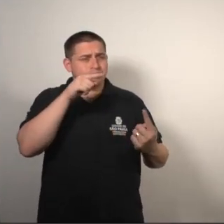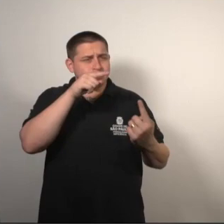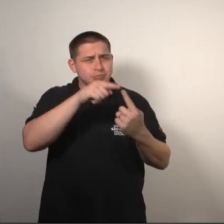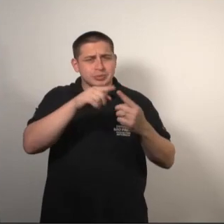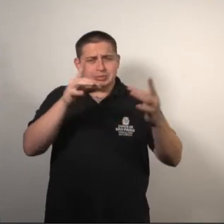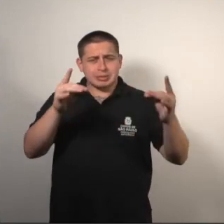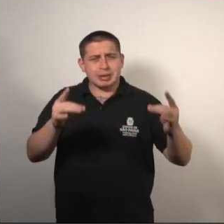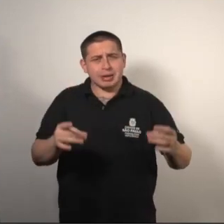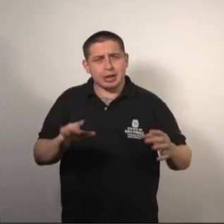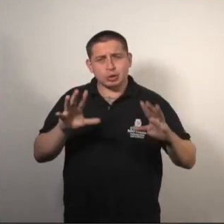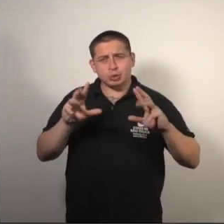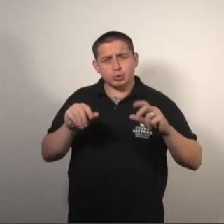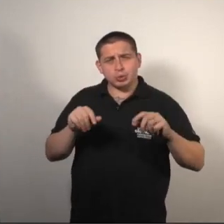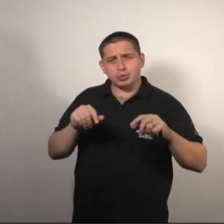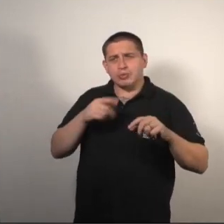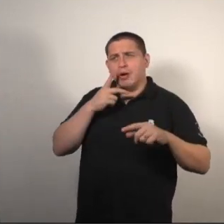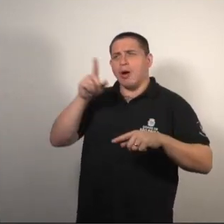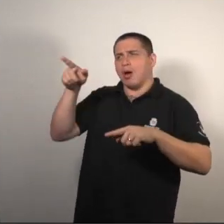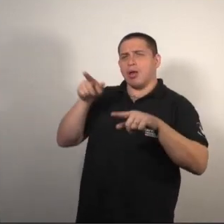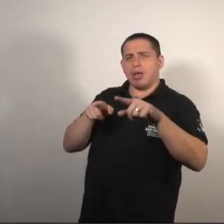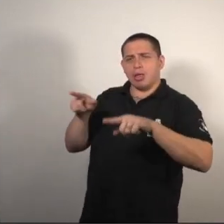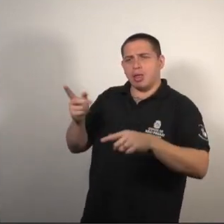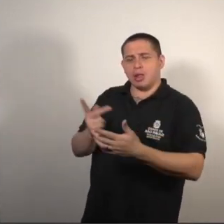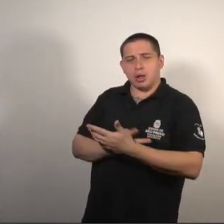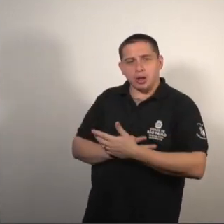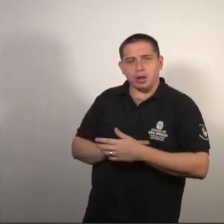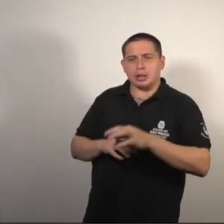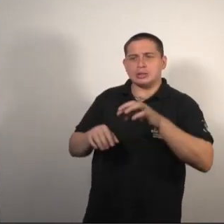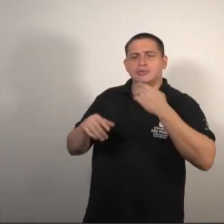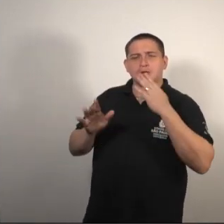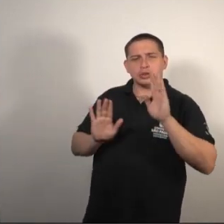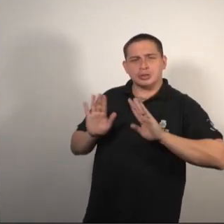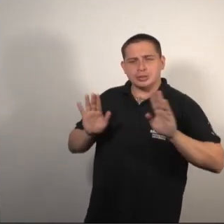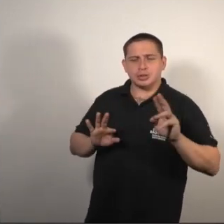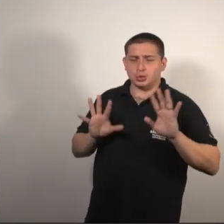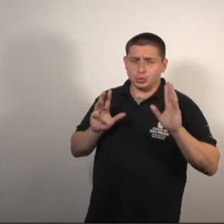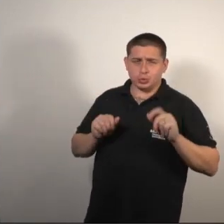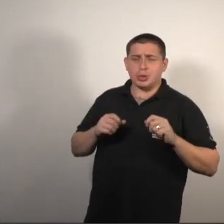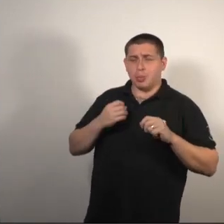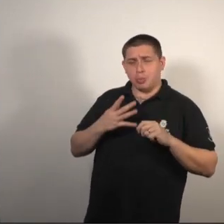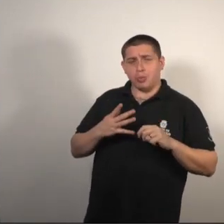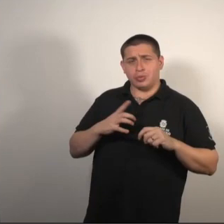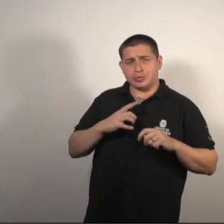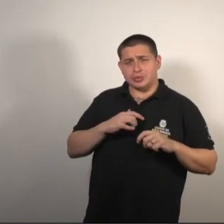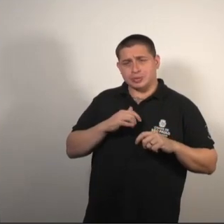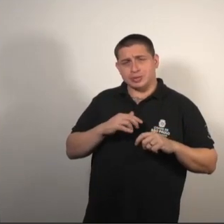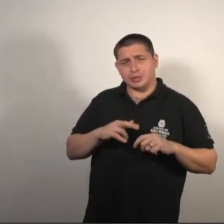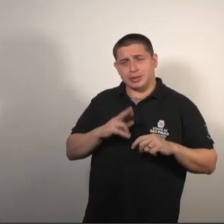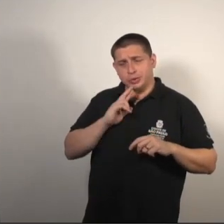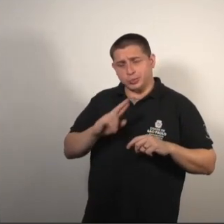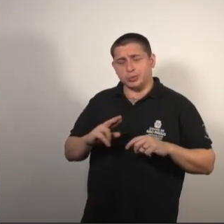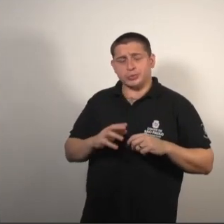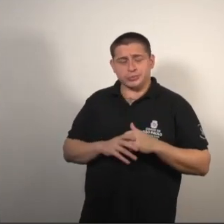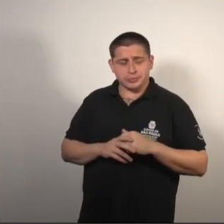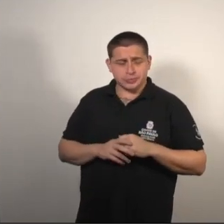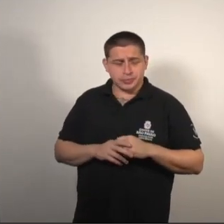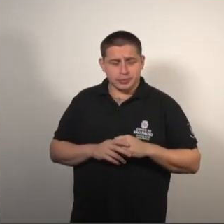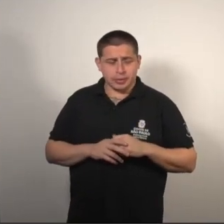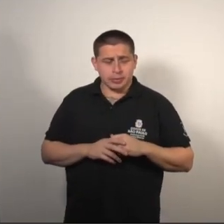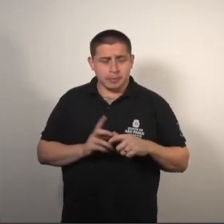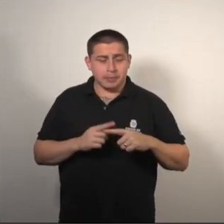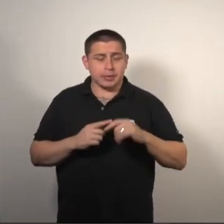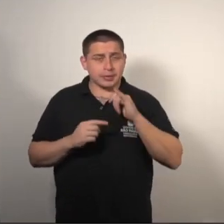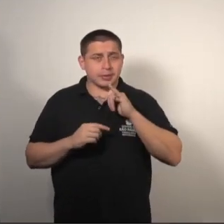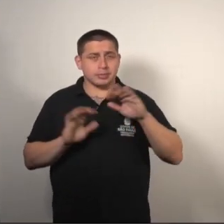deram contribuições, eu até citei durante o almoço, e, por exemplo, na concessão do